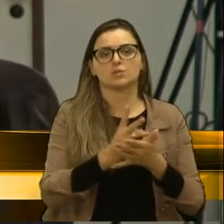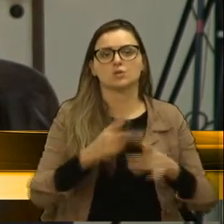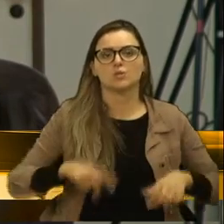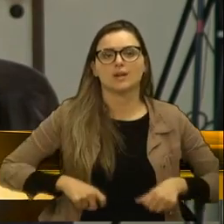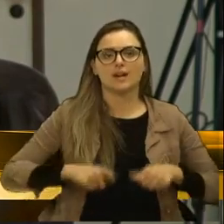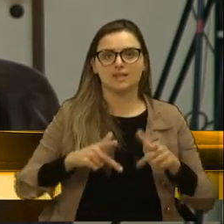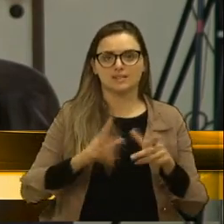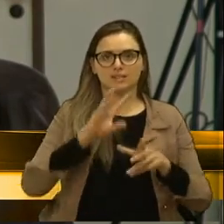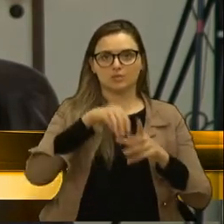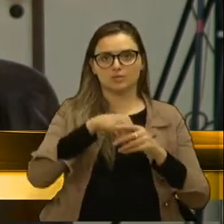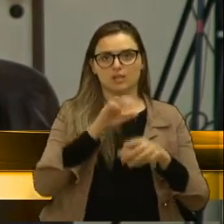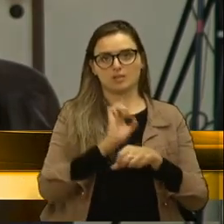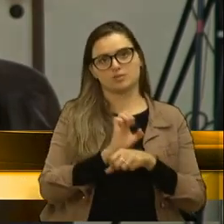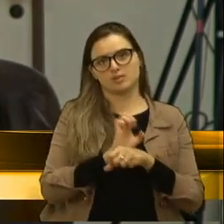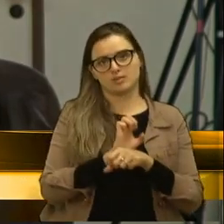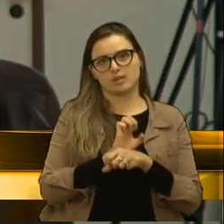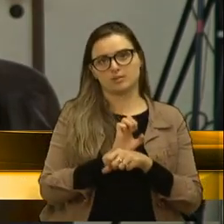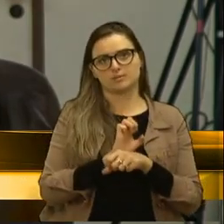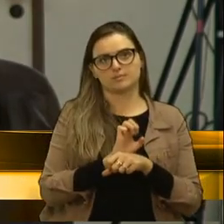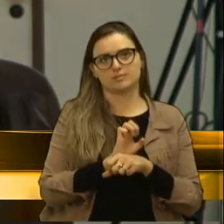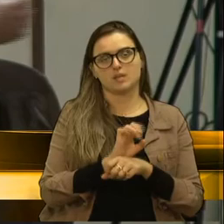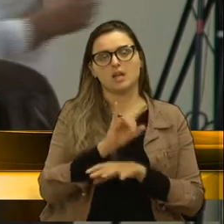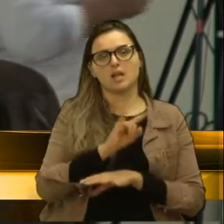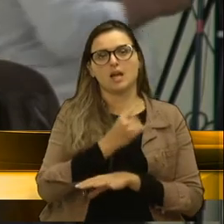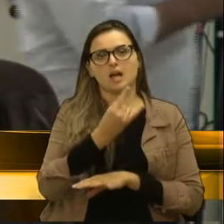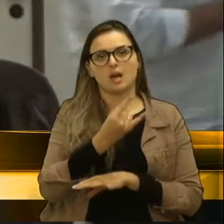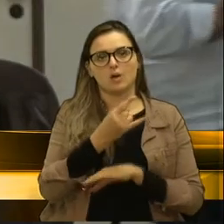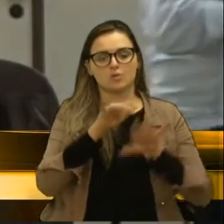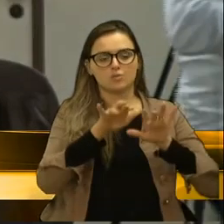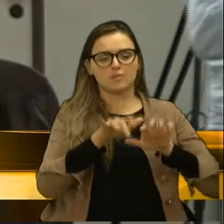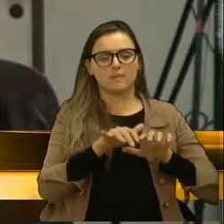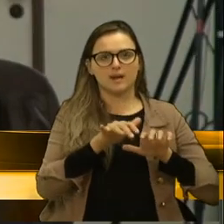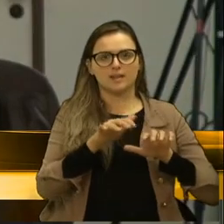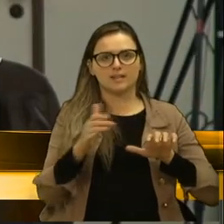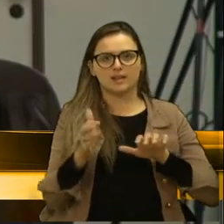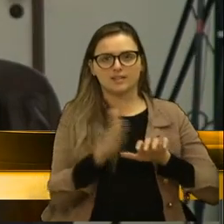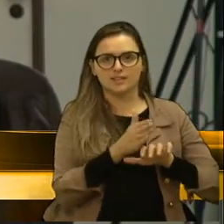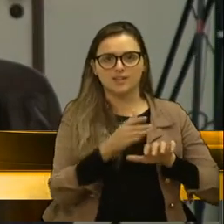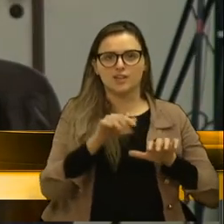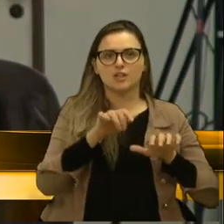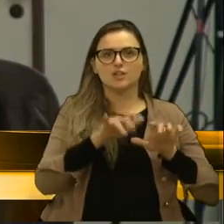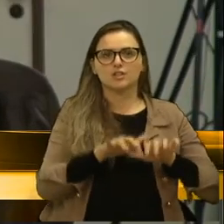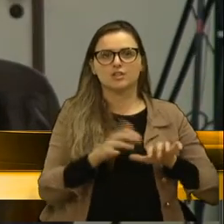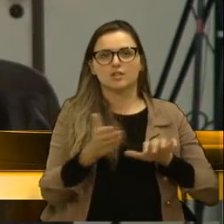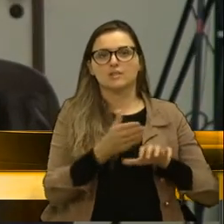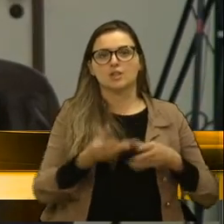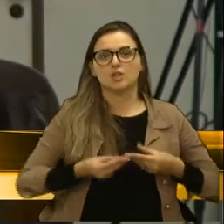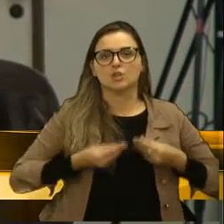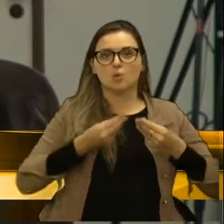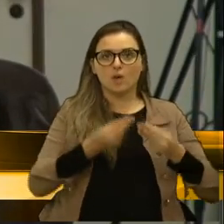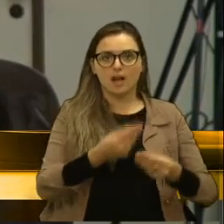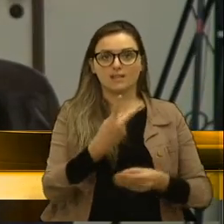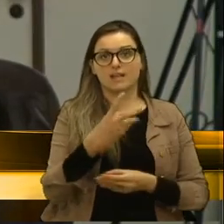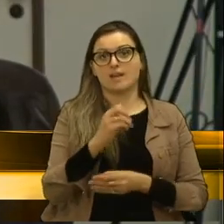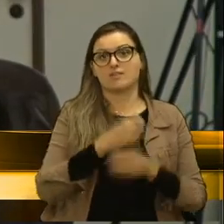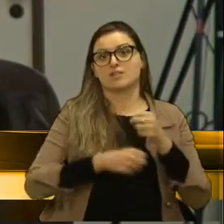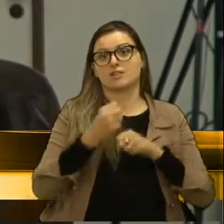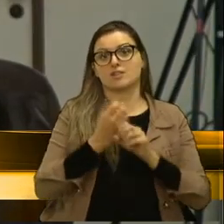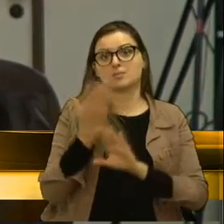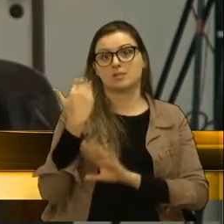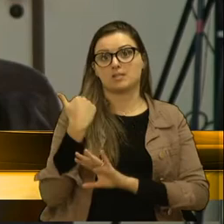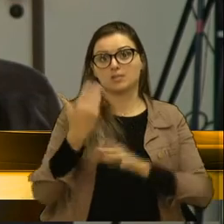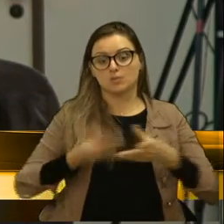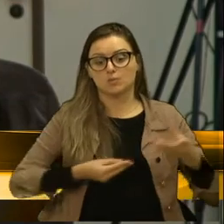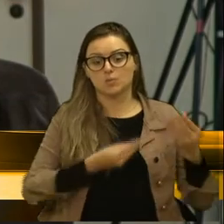estadual. Então, a última máquina de escrever já tinha sido doada 20 anos atrás para